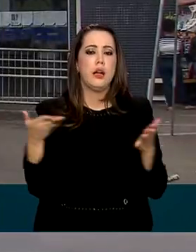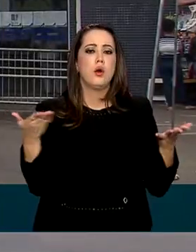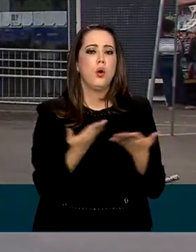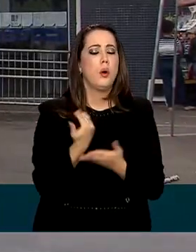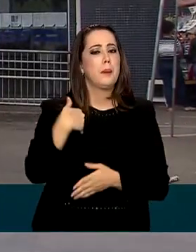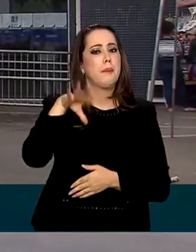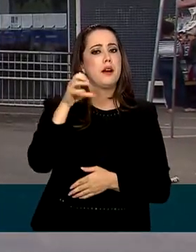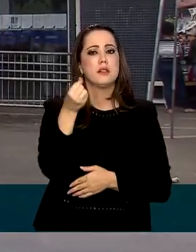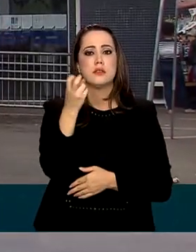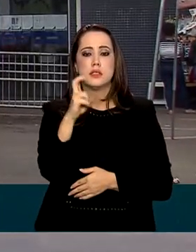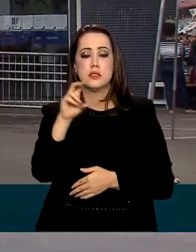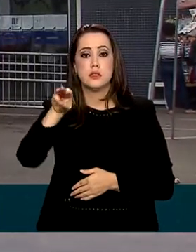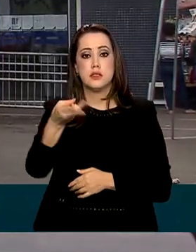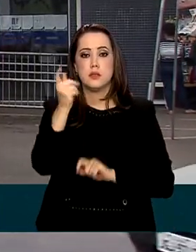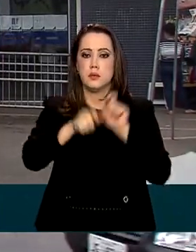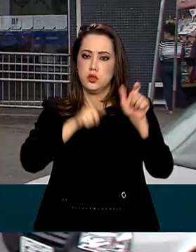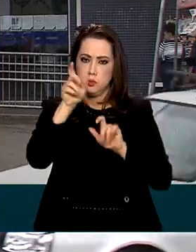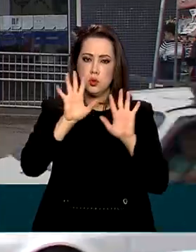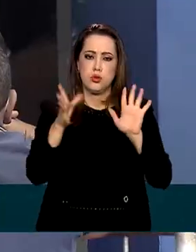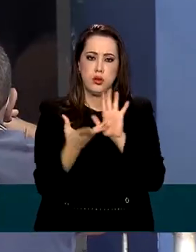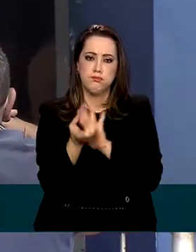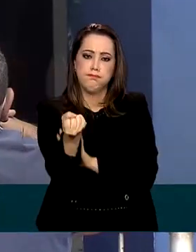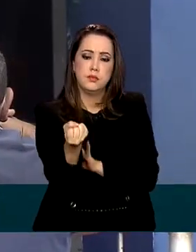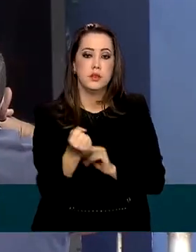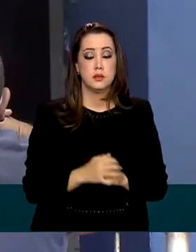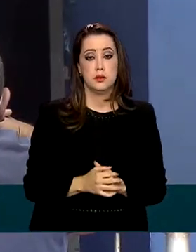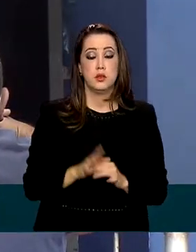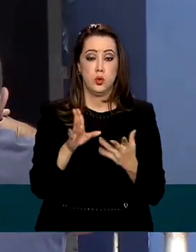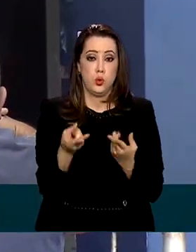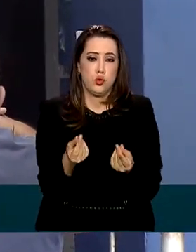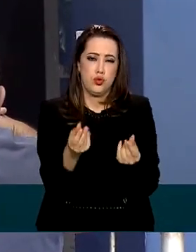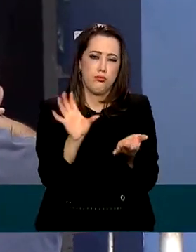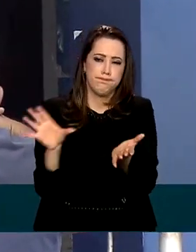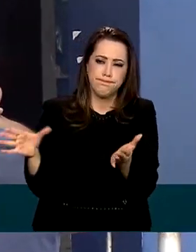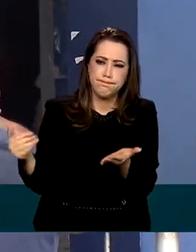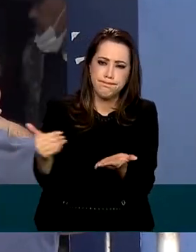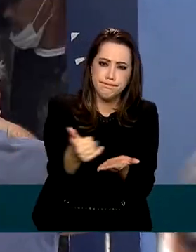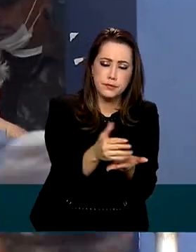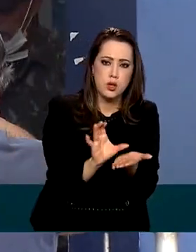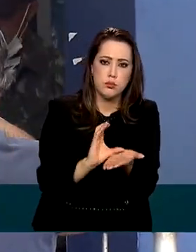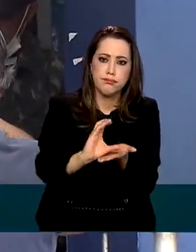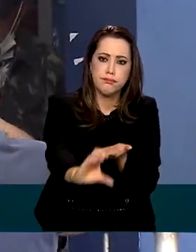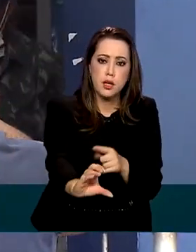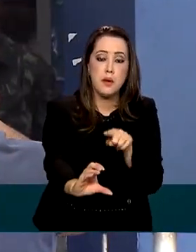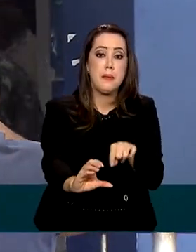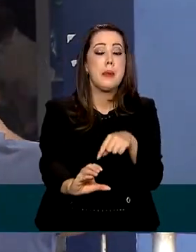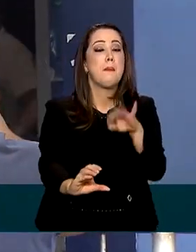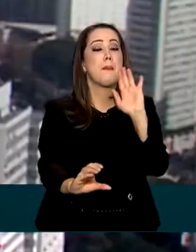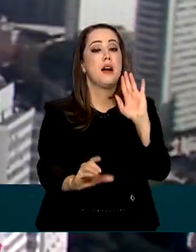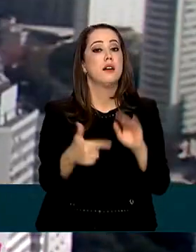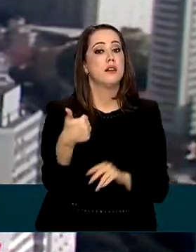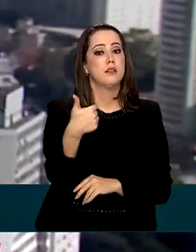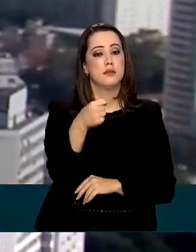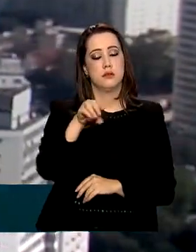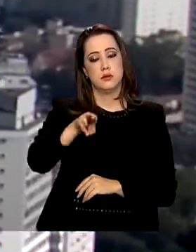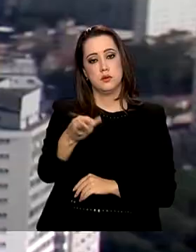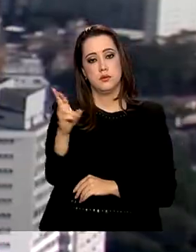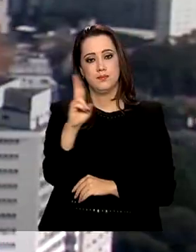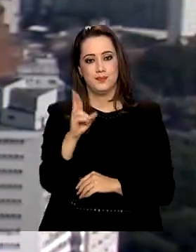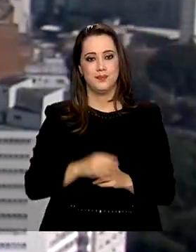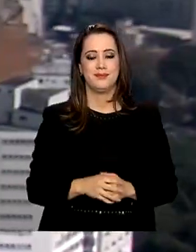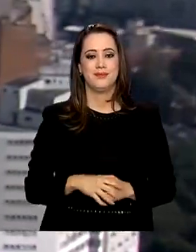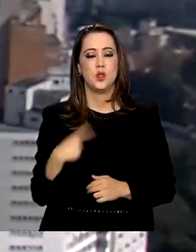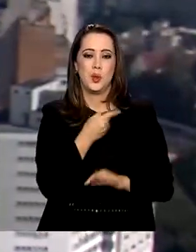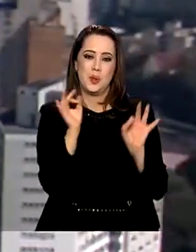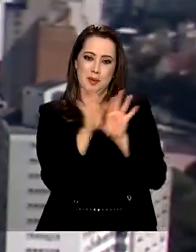65 milhões já receberam benefício, recursos que somam mais de 120 bilhões de reais. Nós